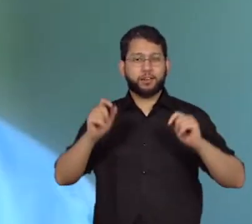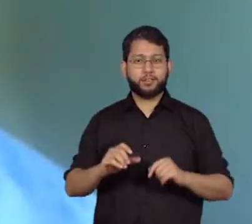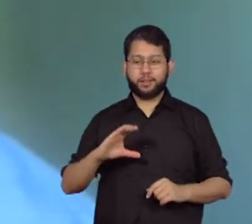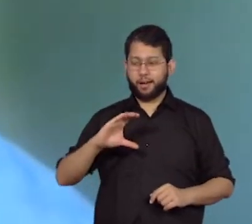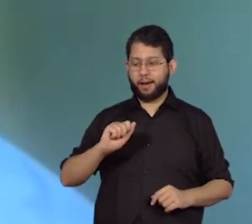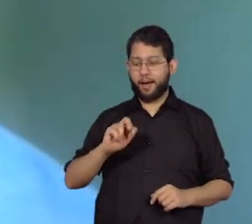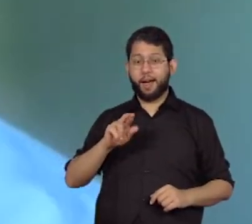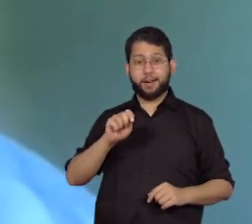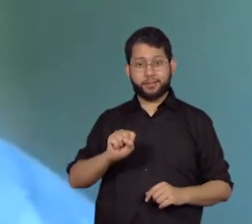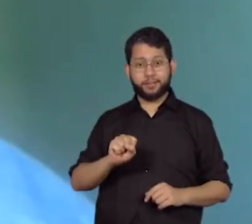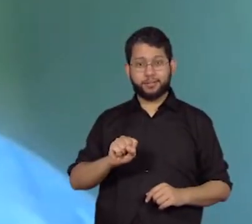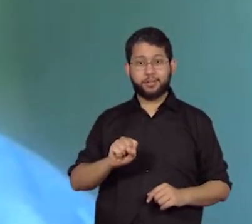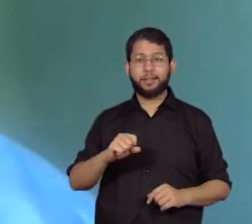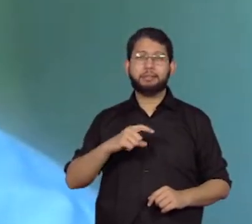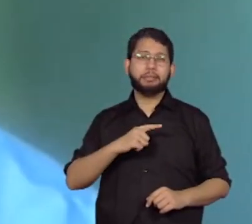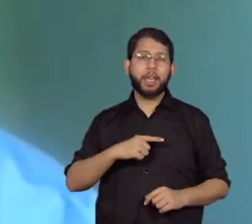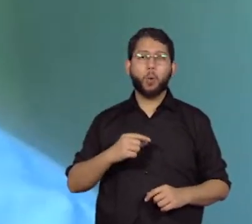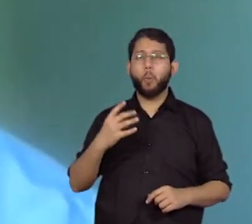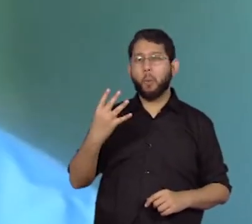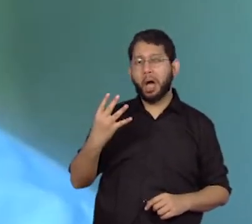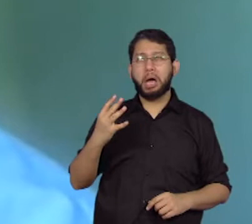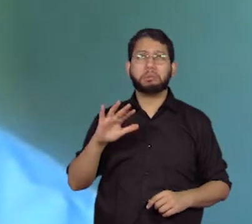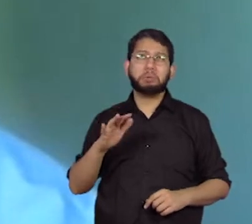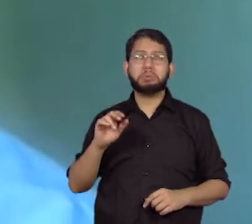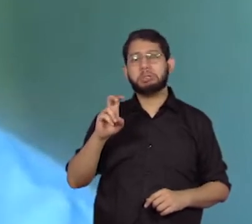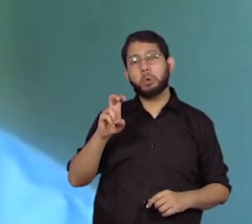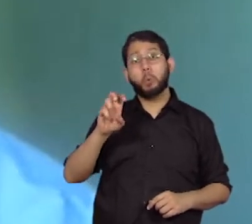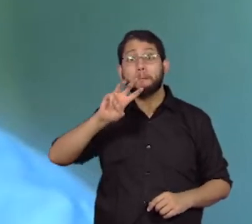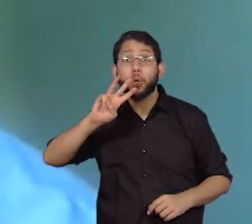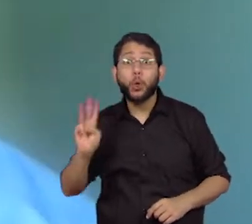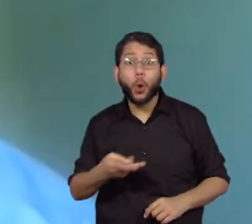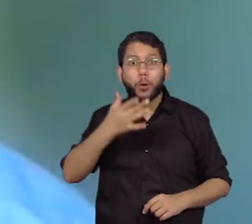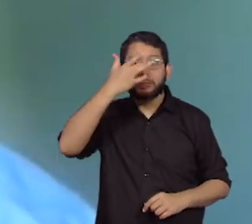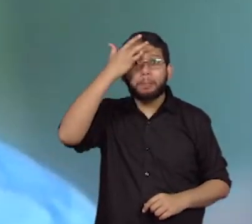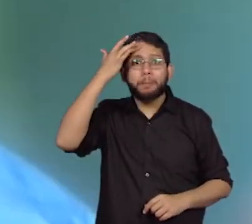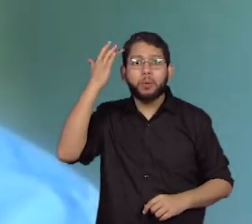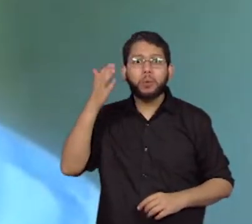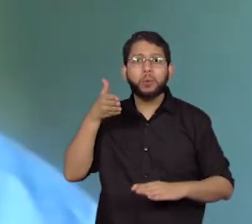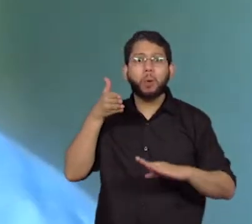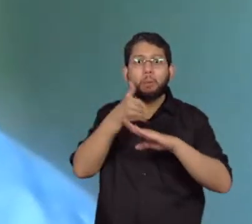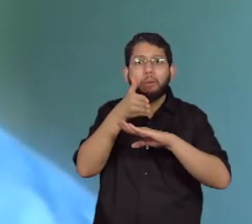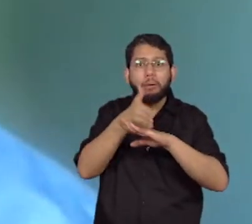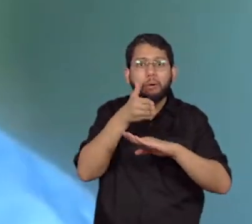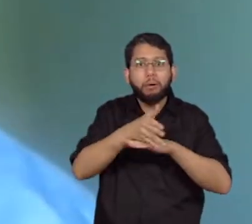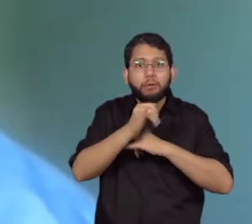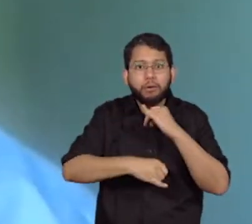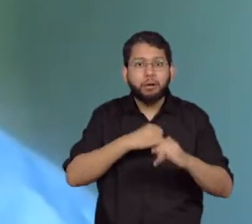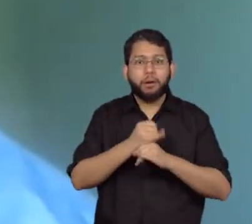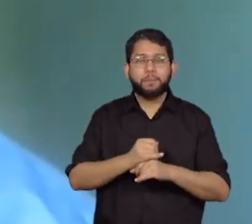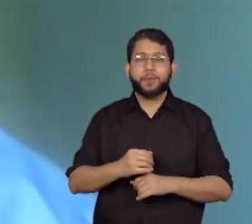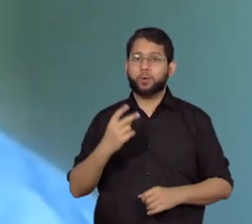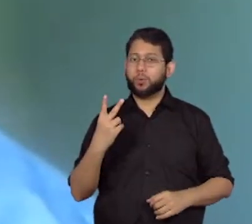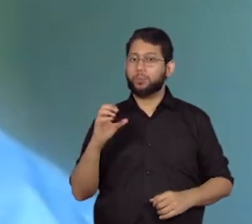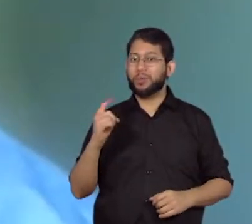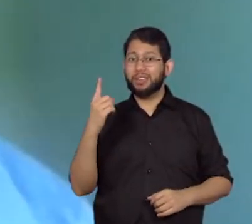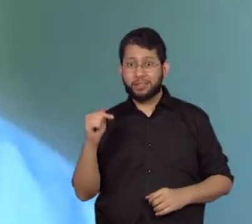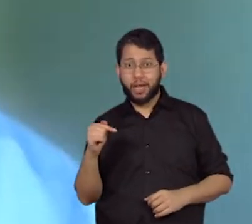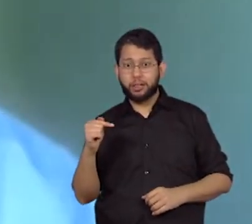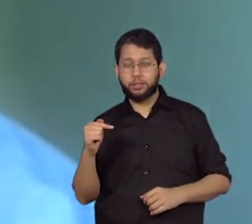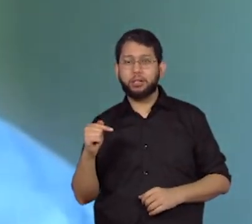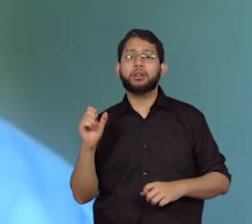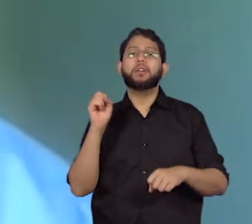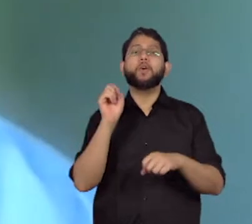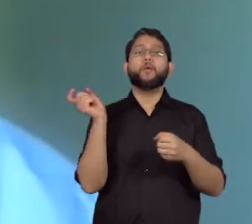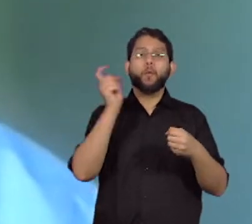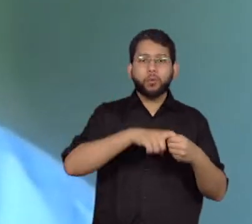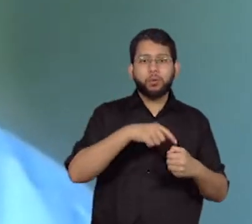tinha entre 4 e 5 milhões de usuários únicos por mês. Em 2017, quando eu voltei para a Caras, 2017, deu